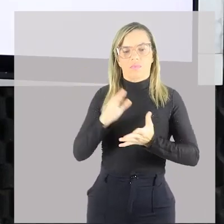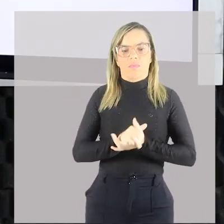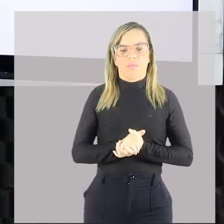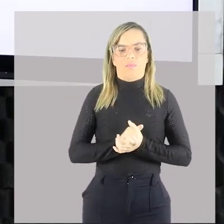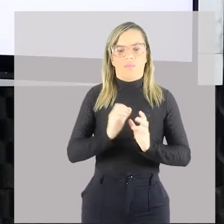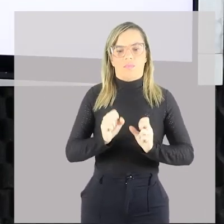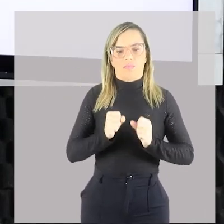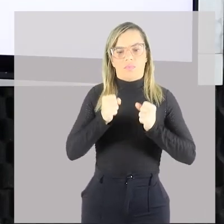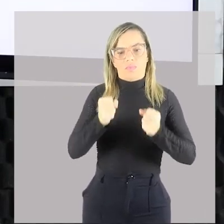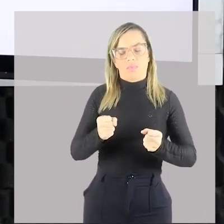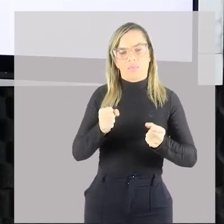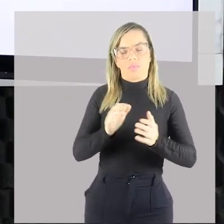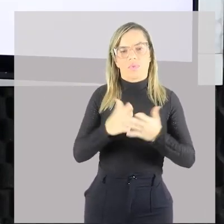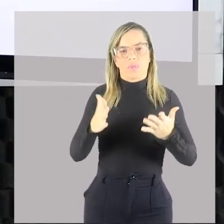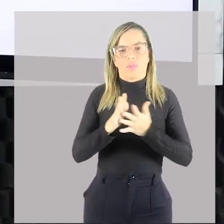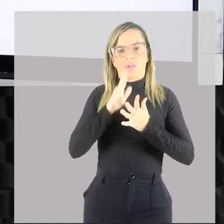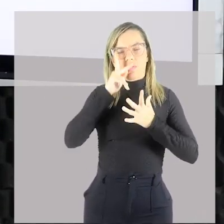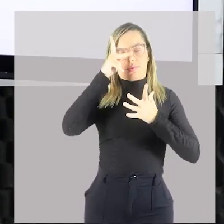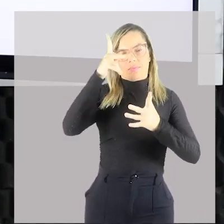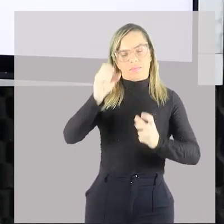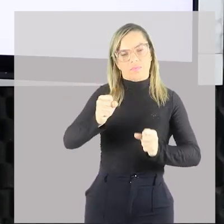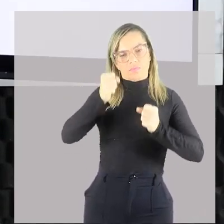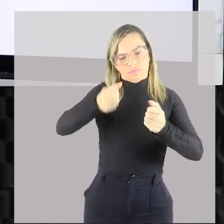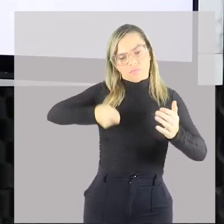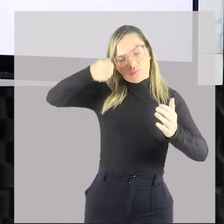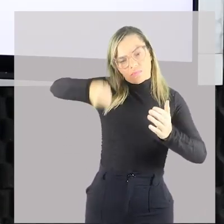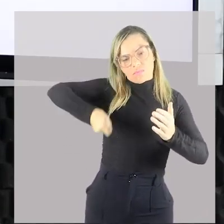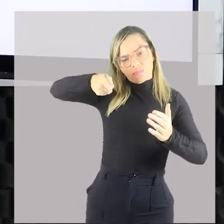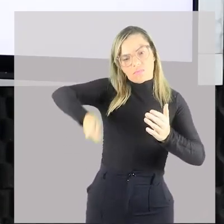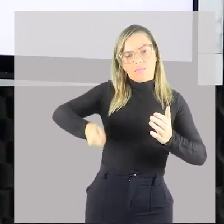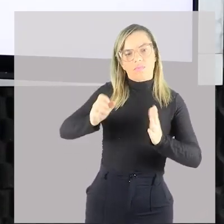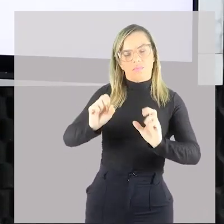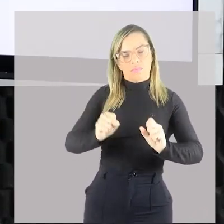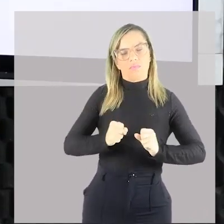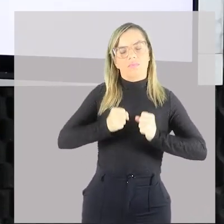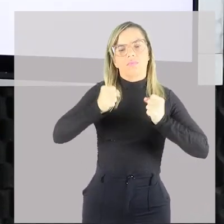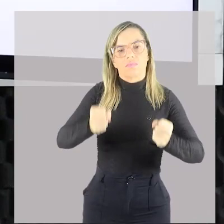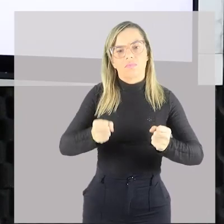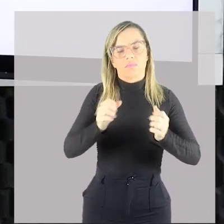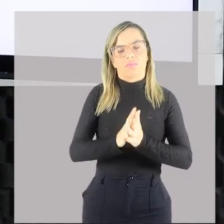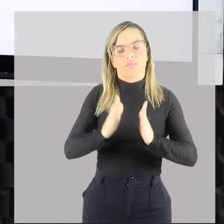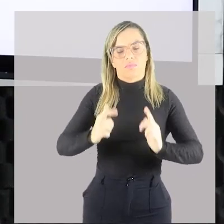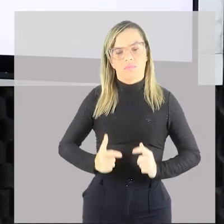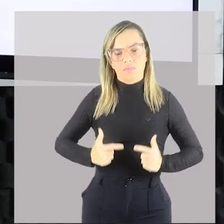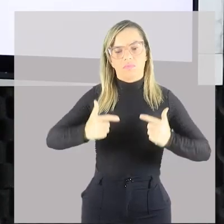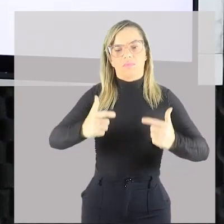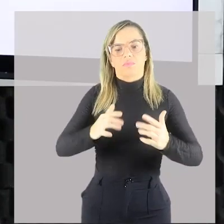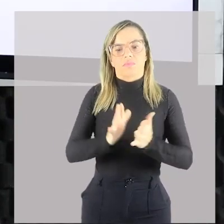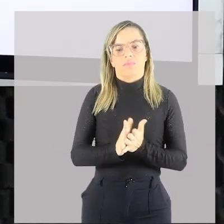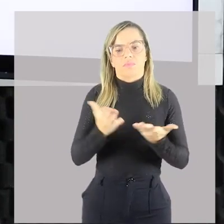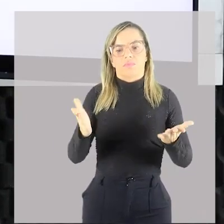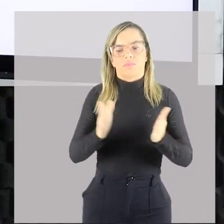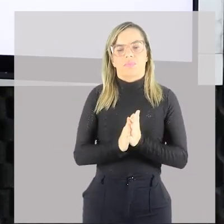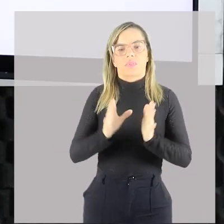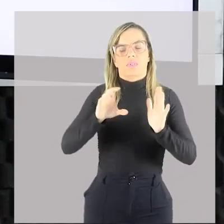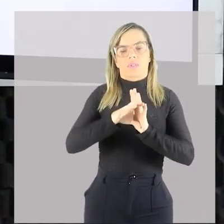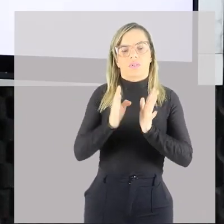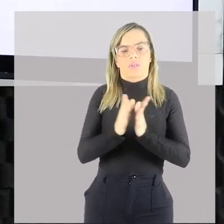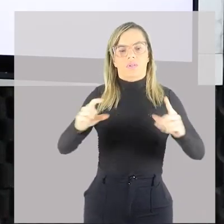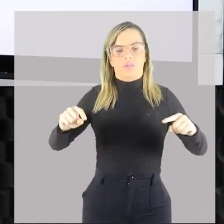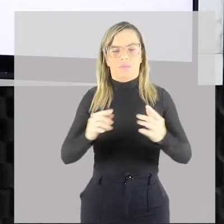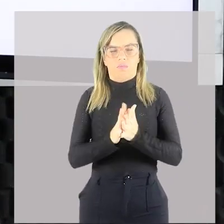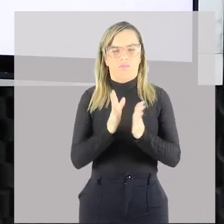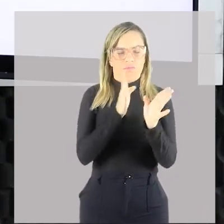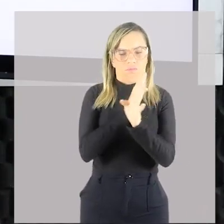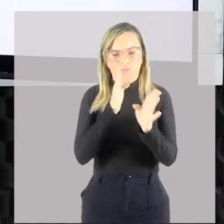poder, da força e imposição do poder pelas armas, a competição, desconfiança e condições